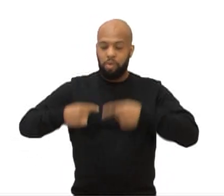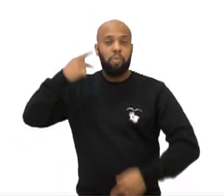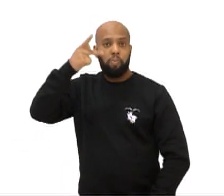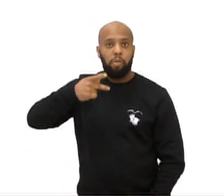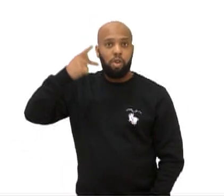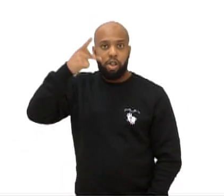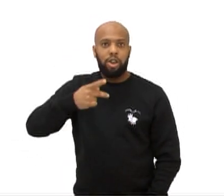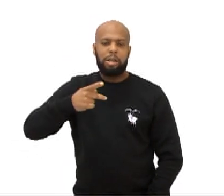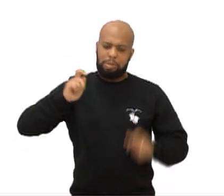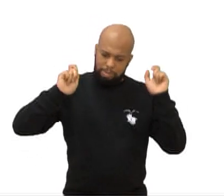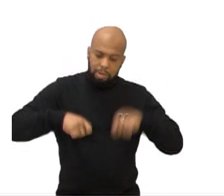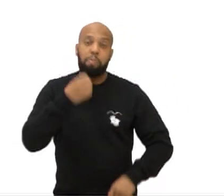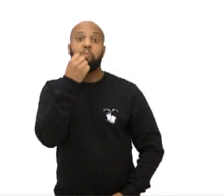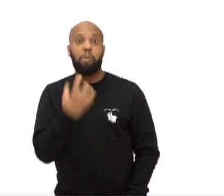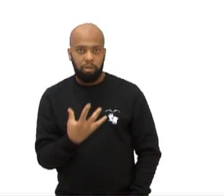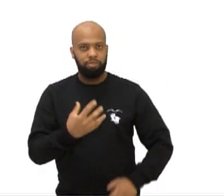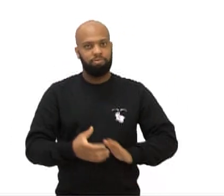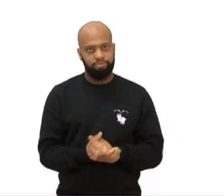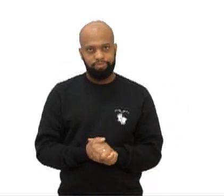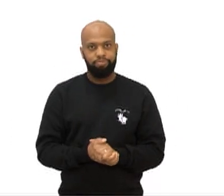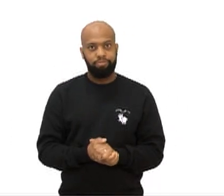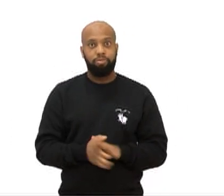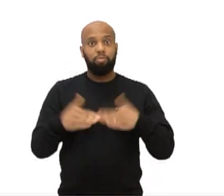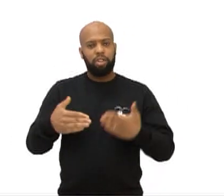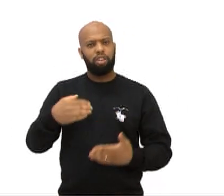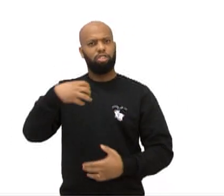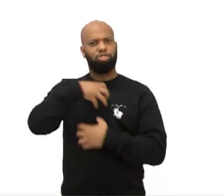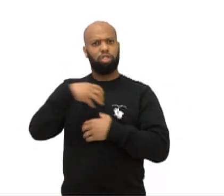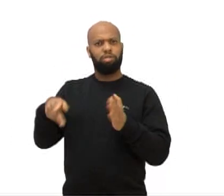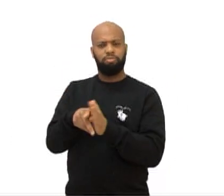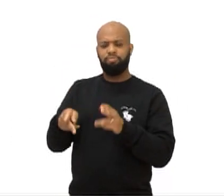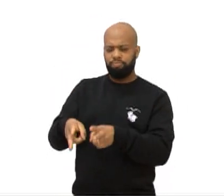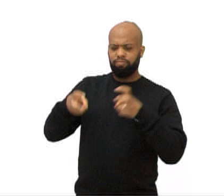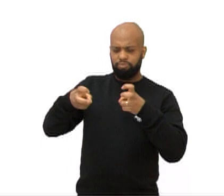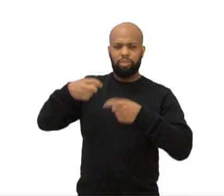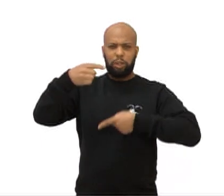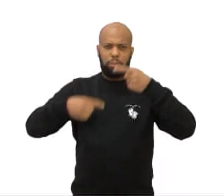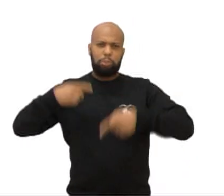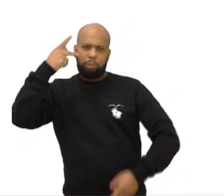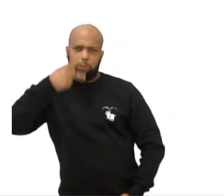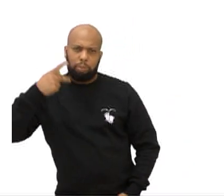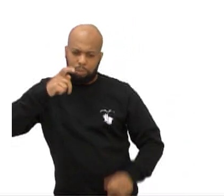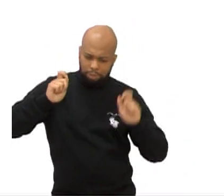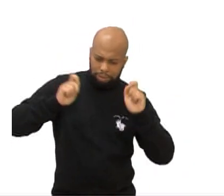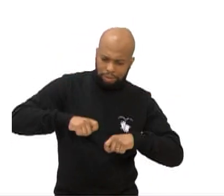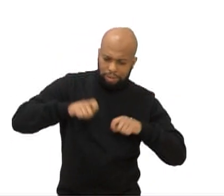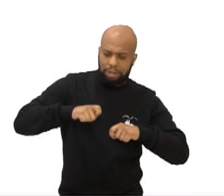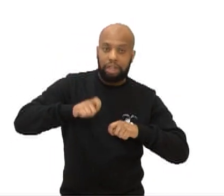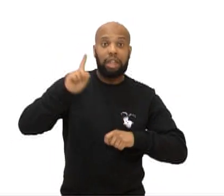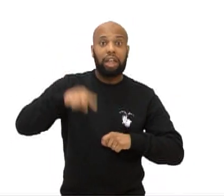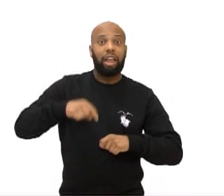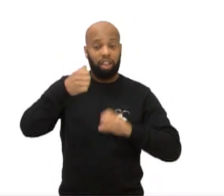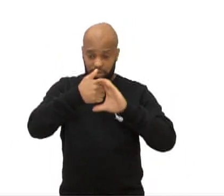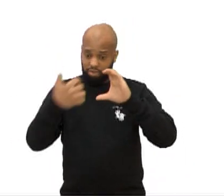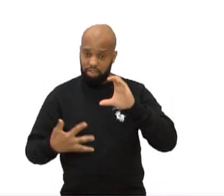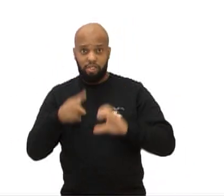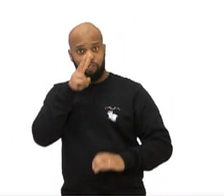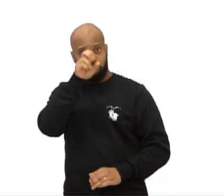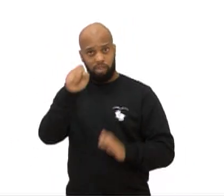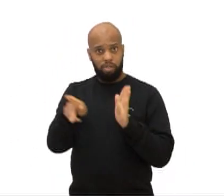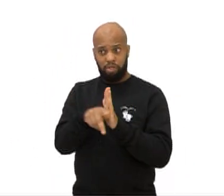política eficiente. E perceba, essa noção de política eficiente reforma essa característica do Maquiavel de